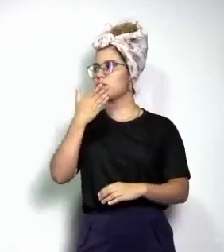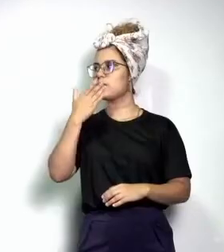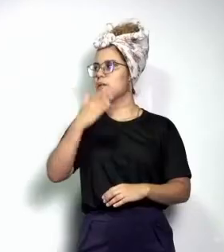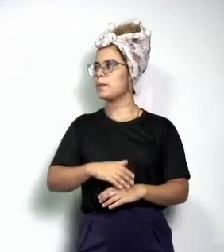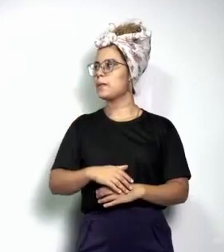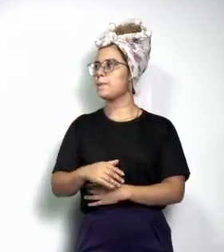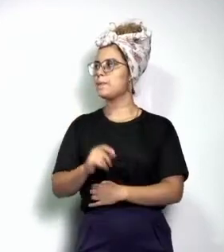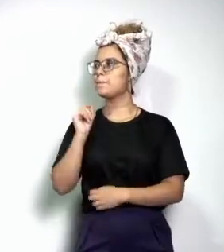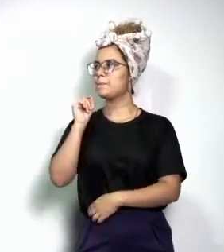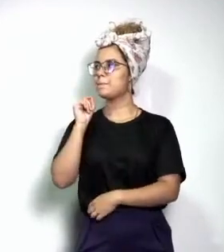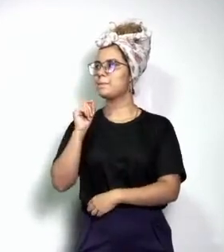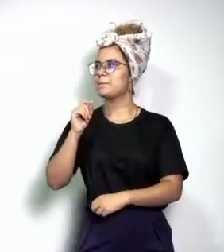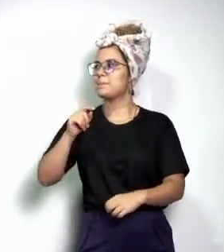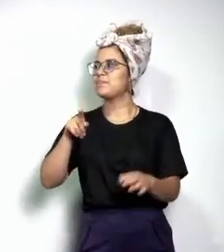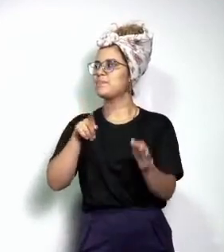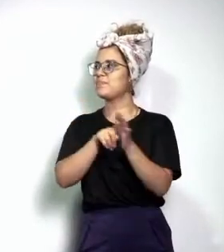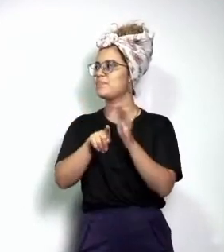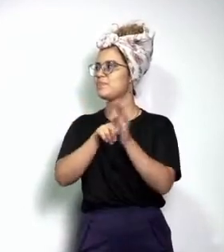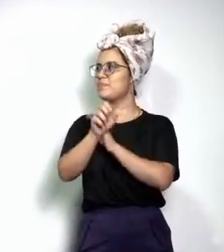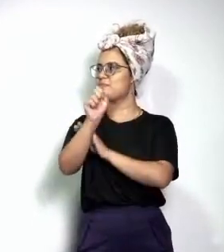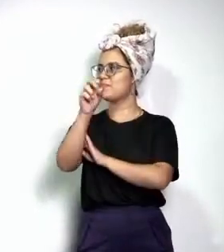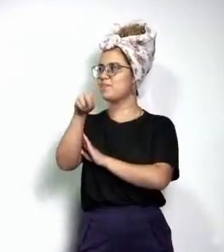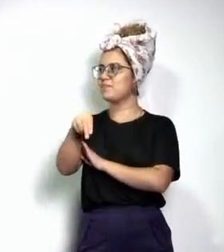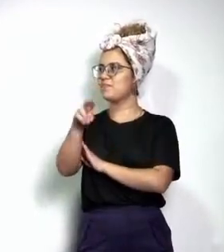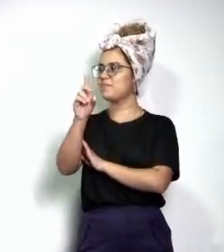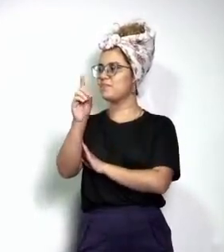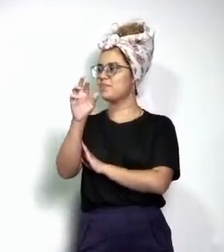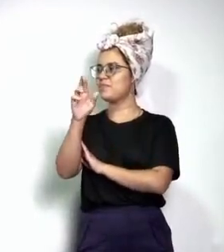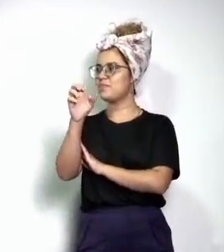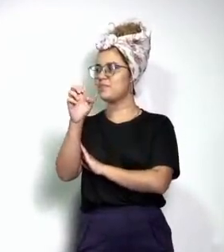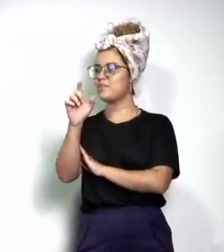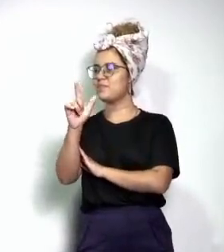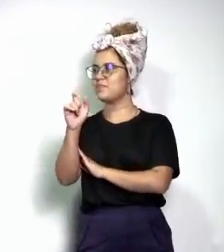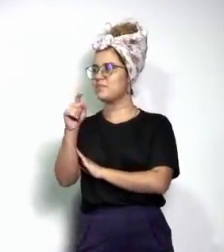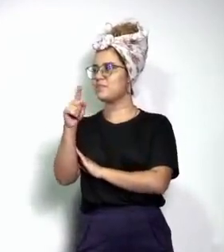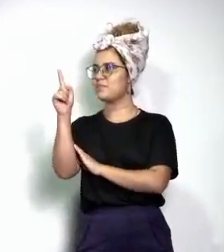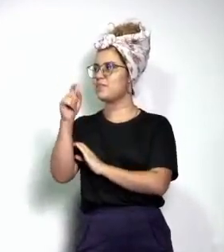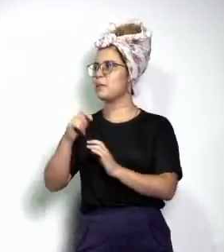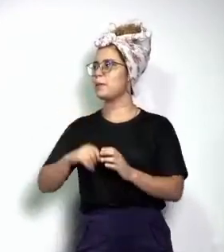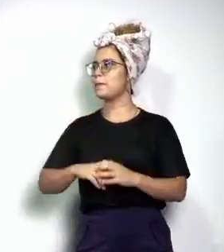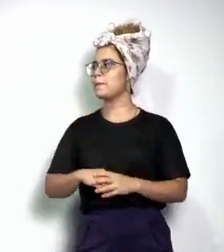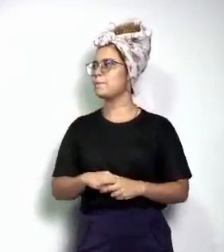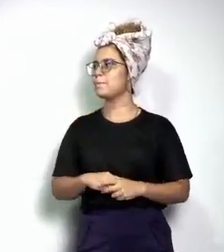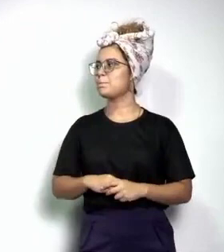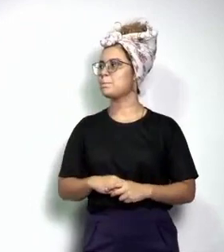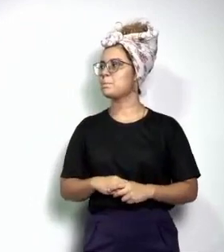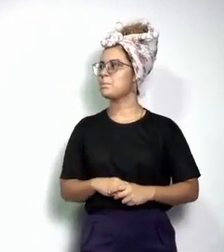De quem que é essa pergunta? Do André, de novo. Não, de quem que é? André. André?